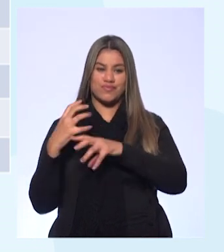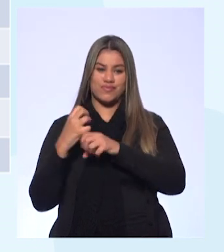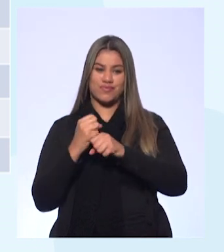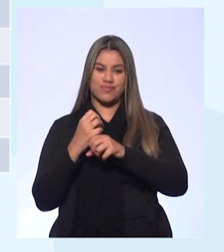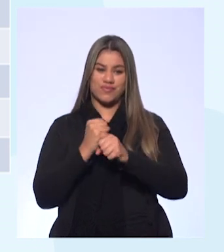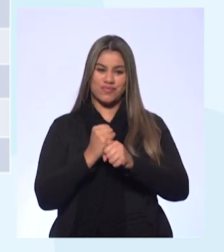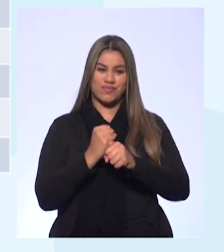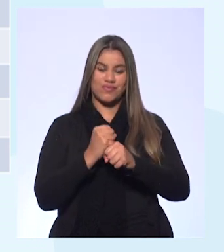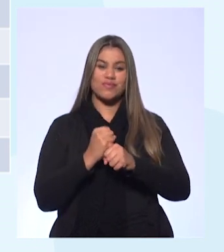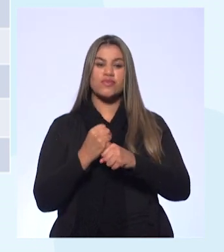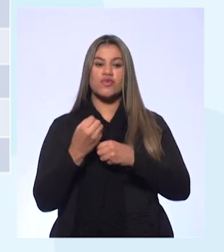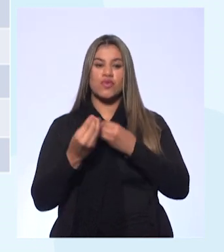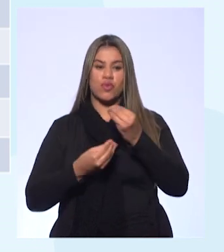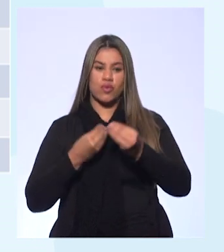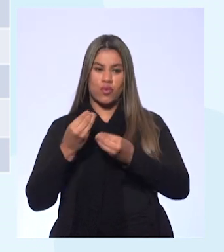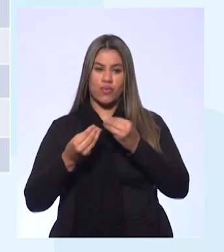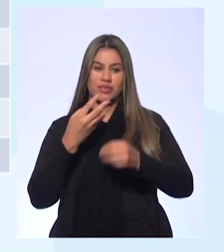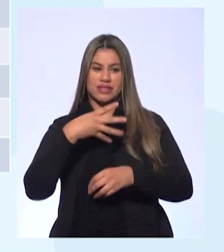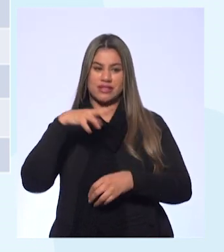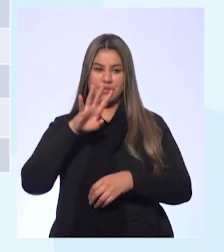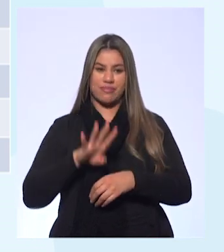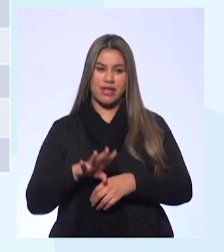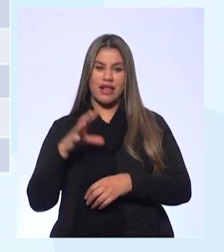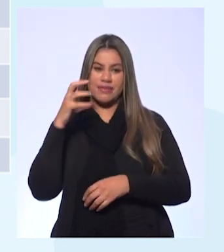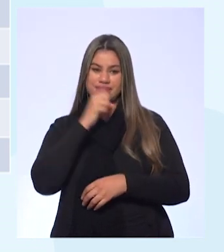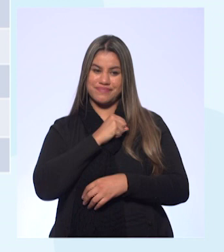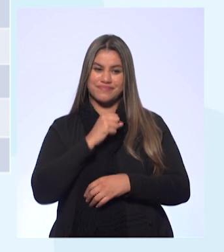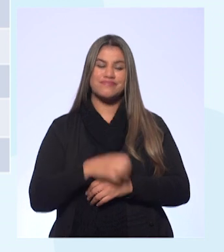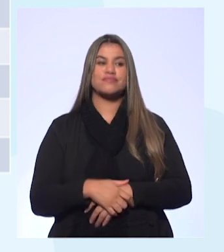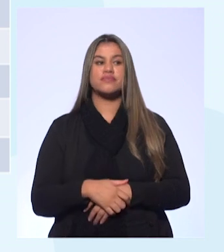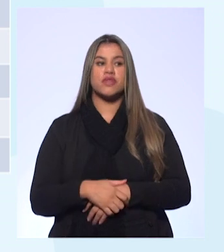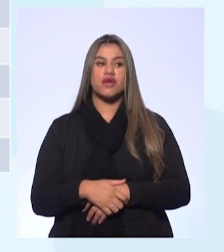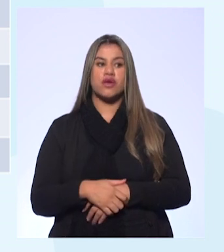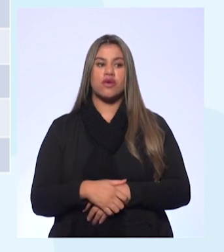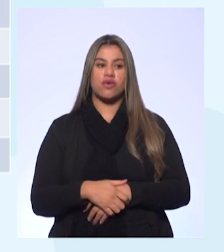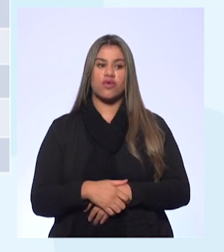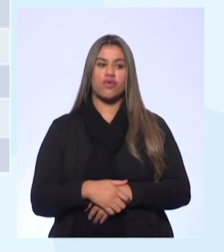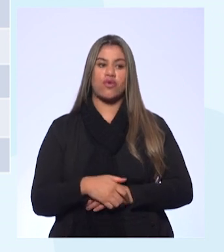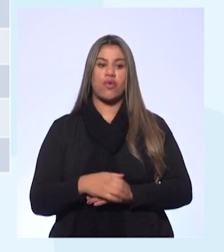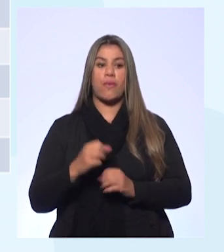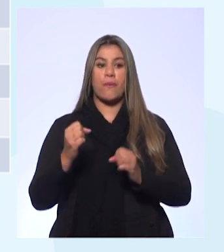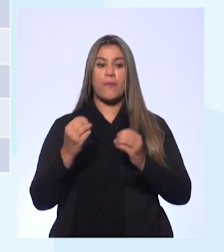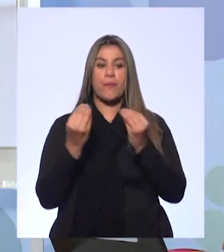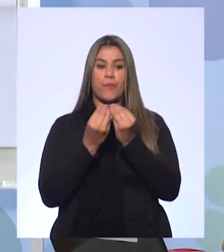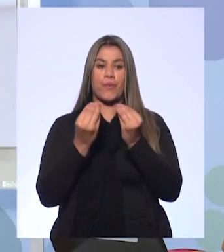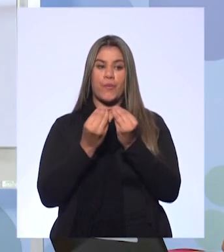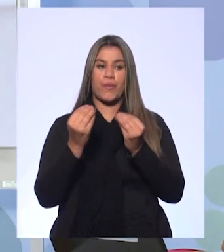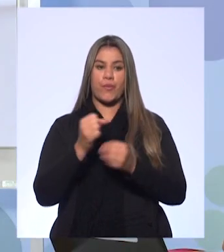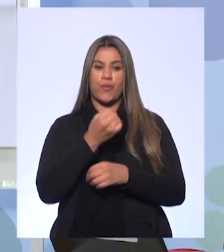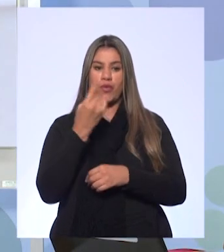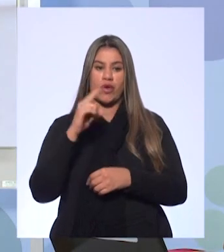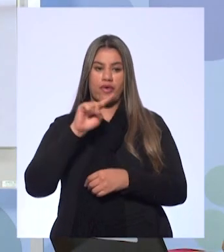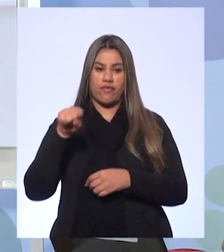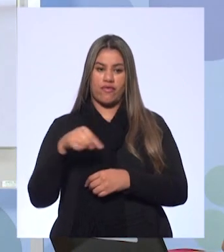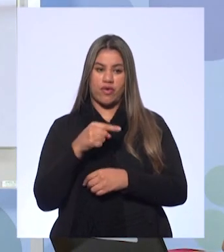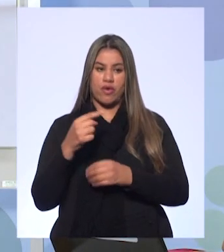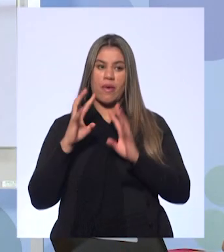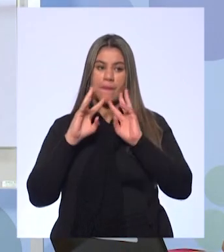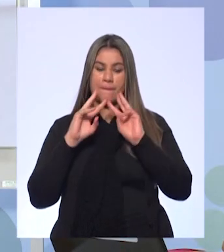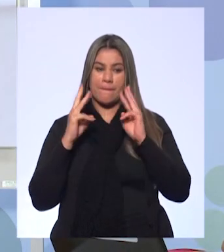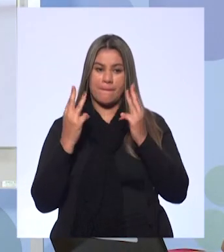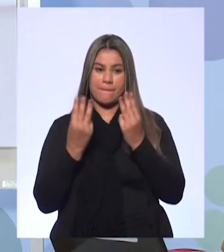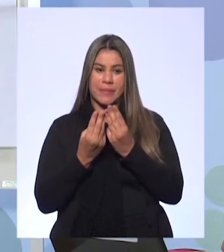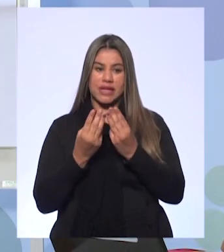calcularem para mim, completar essa tabelinha. Então, vocês vão fazer como? Vocês vão colocar assim, lá, quantas moléculas tem, põe vírgula, a massa de